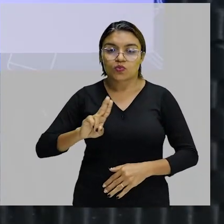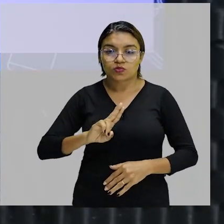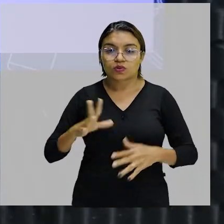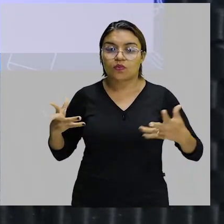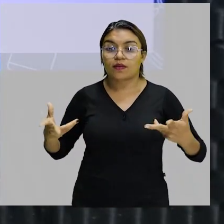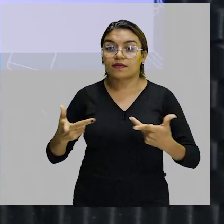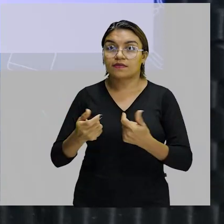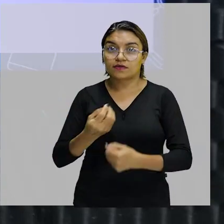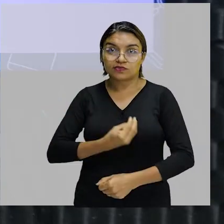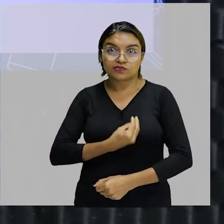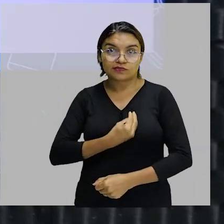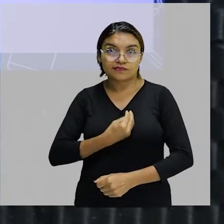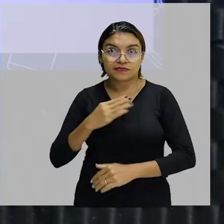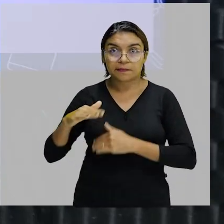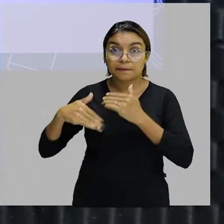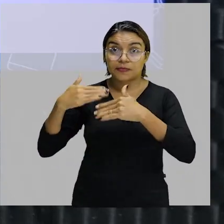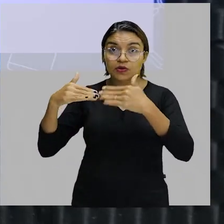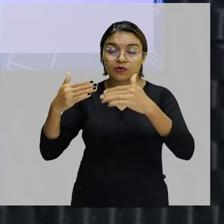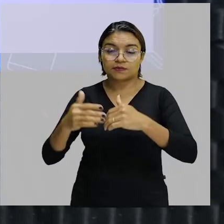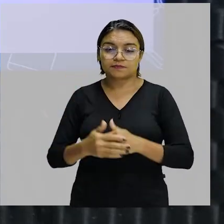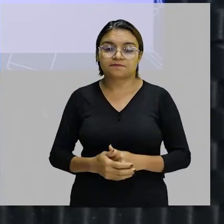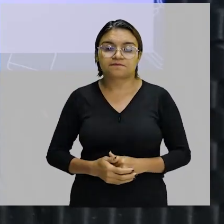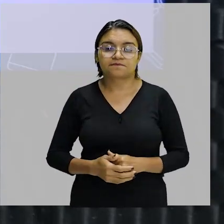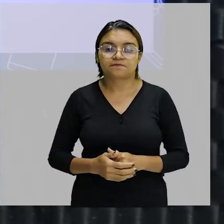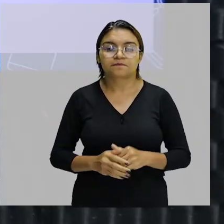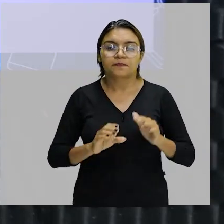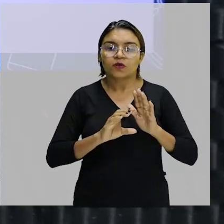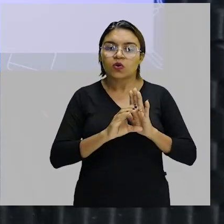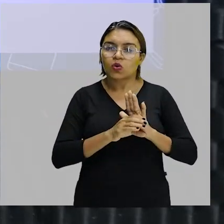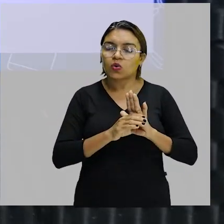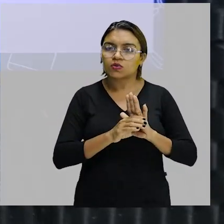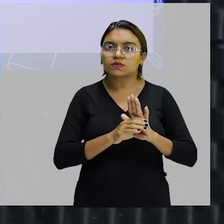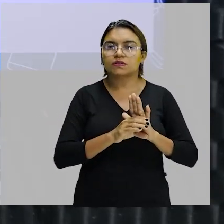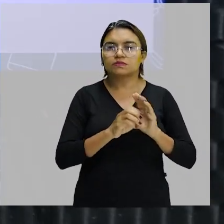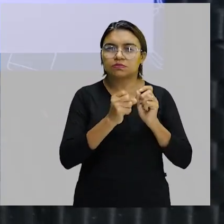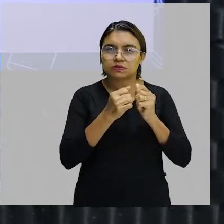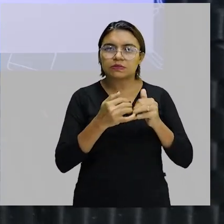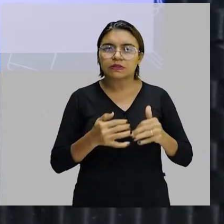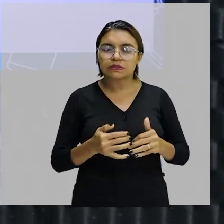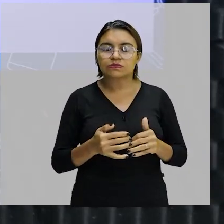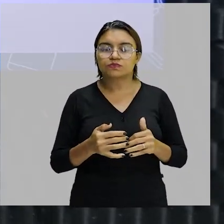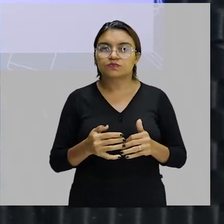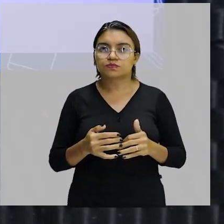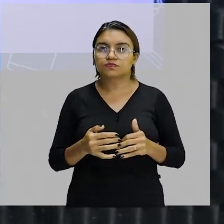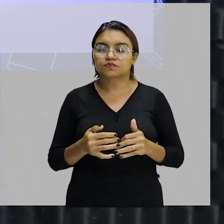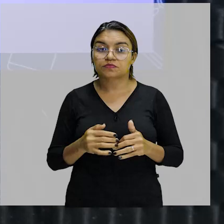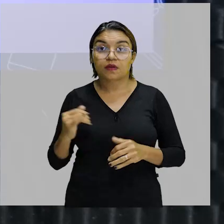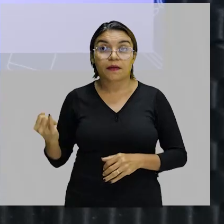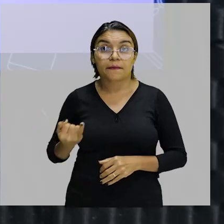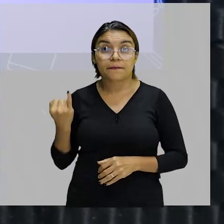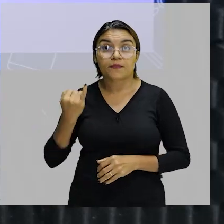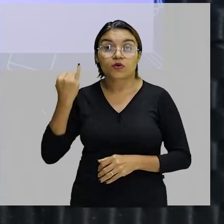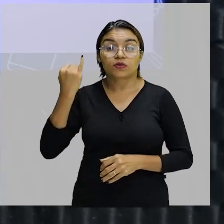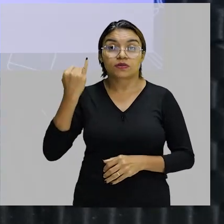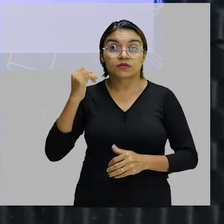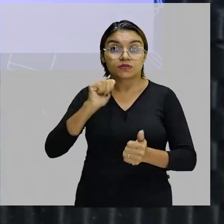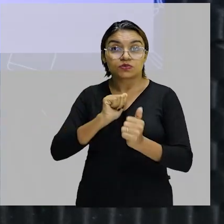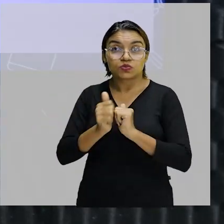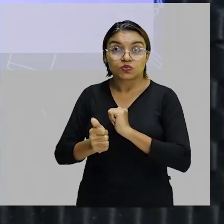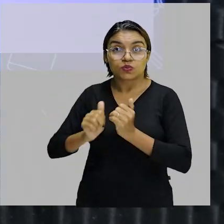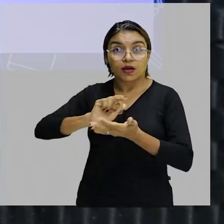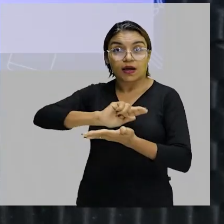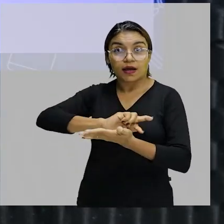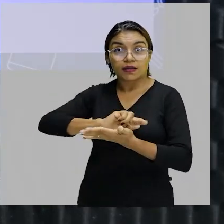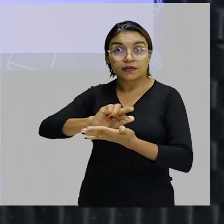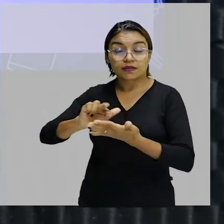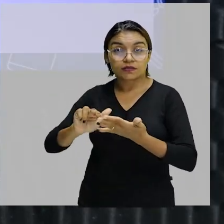da própria saúde. Pronto, não é nem o conceito de atletismo, eu falo aqui a importância do atletismo